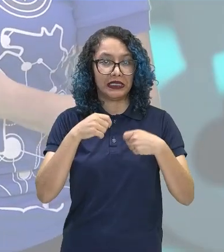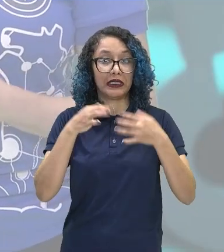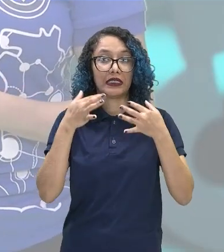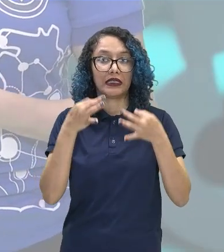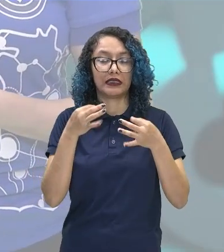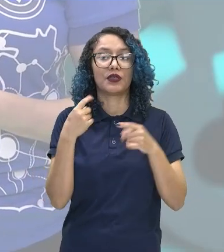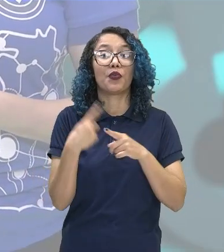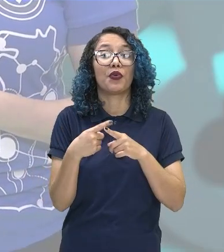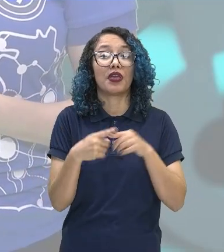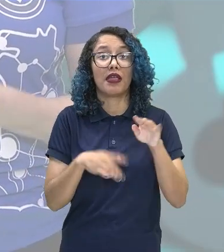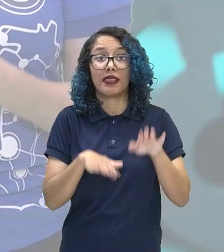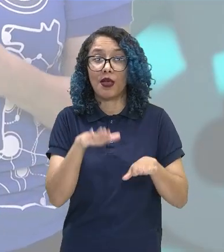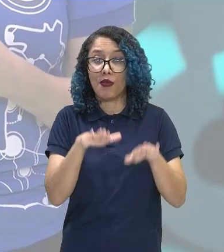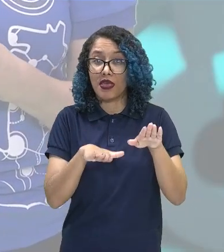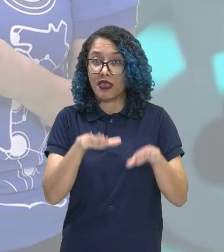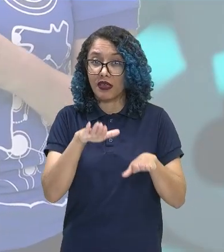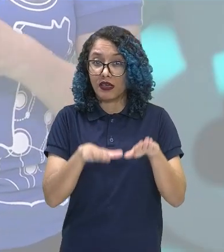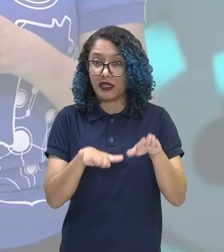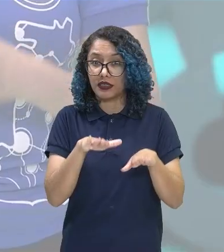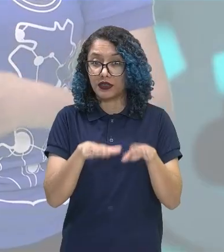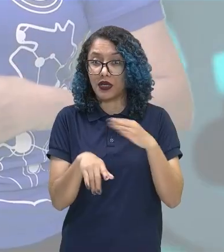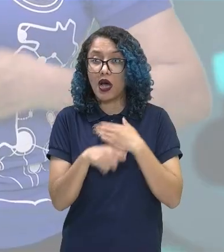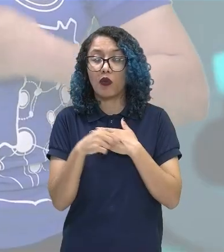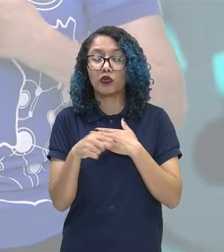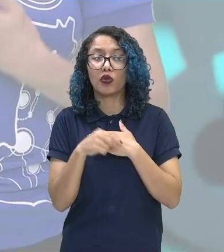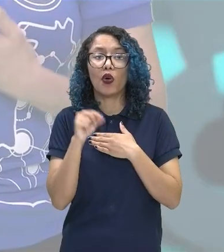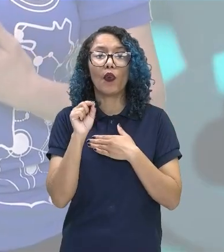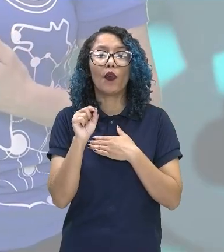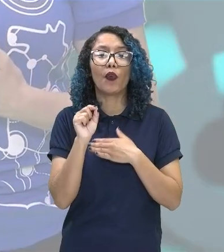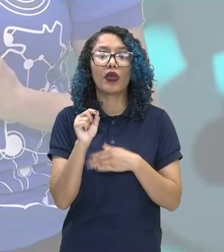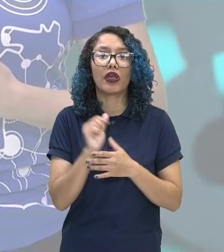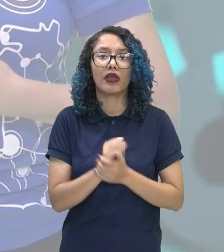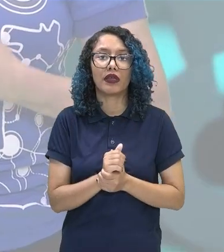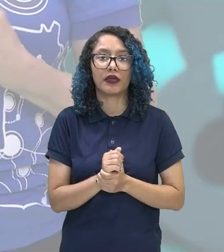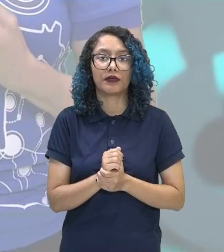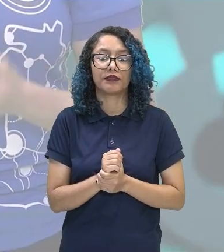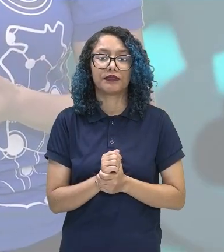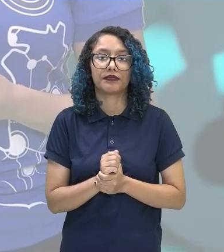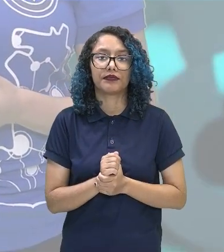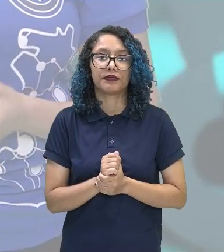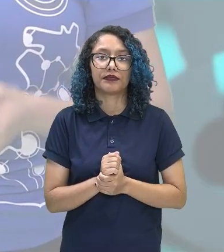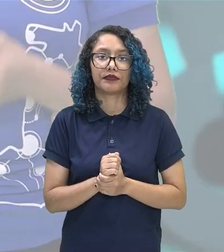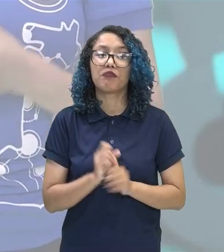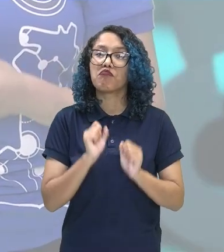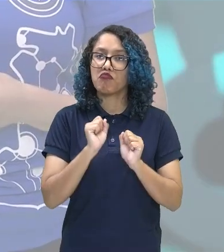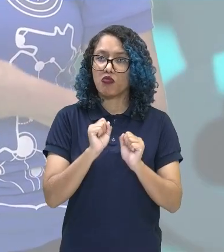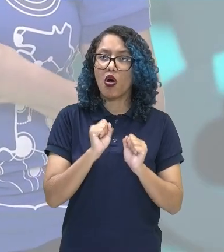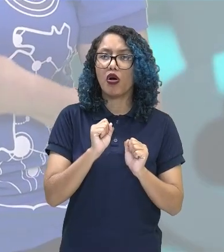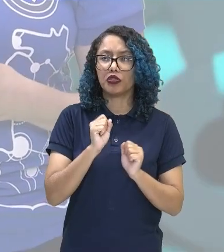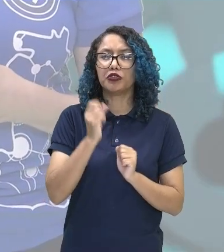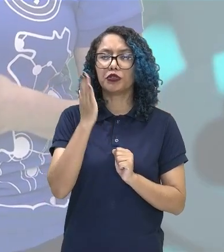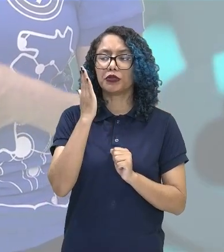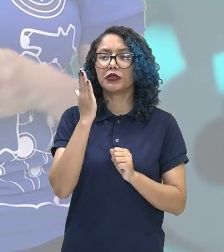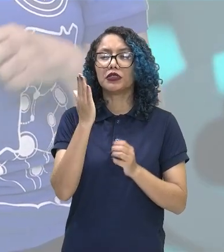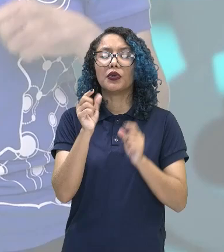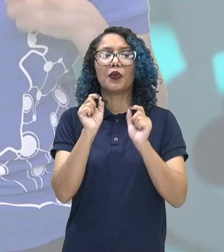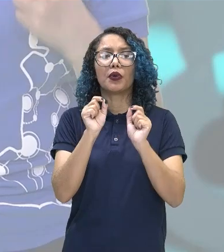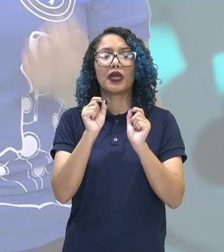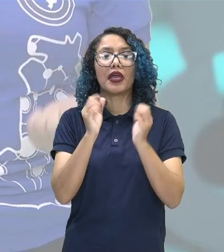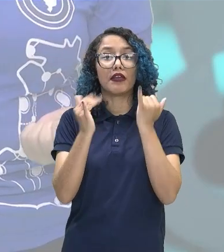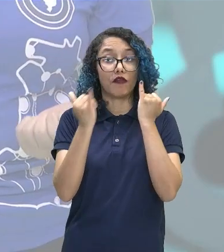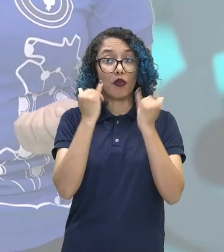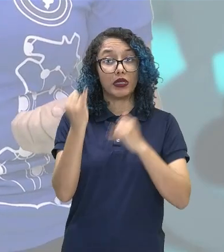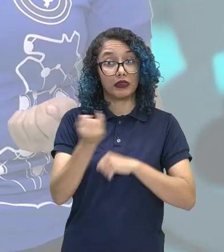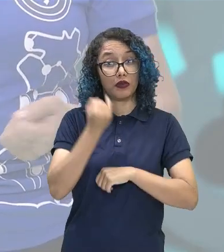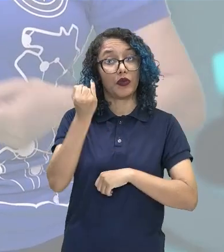da autoria, né, eu vou levar em consideração essa informação, se